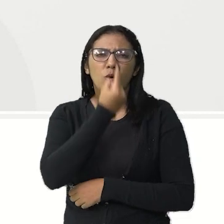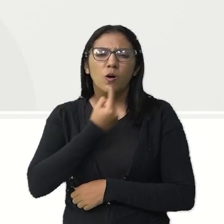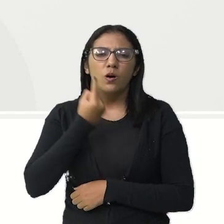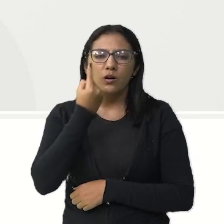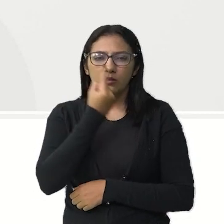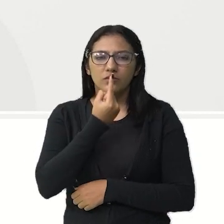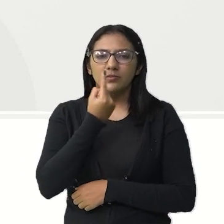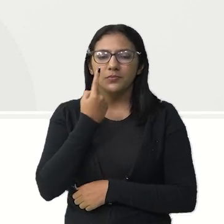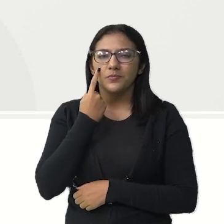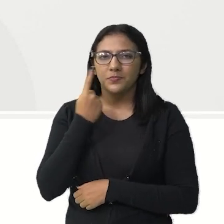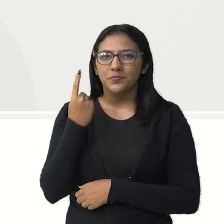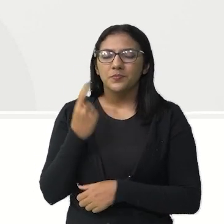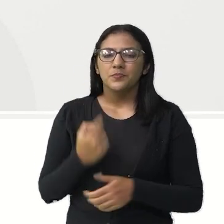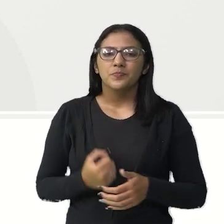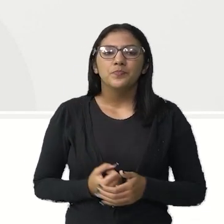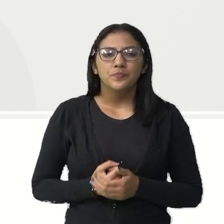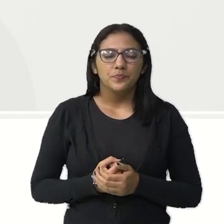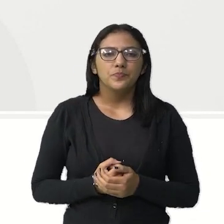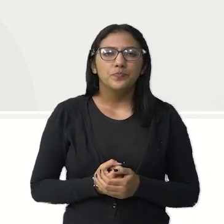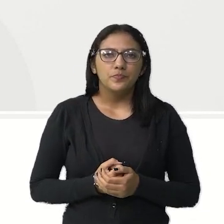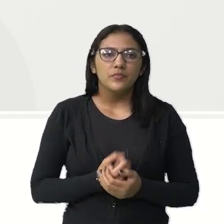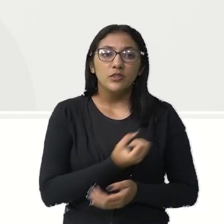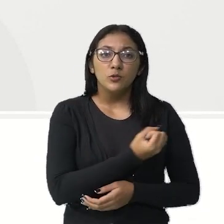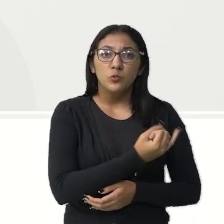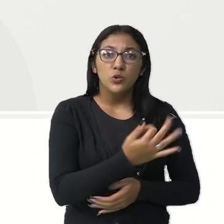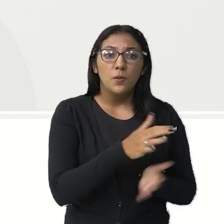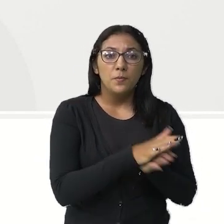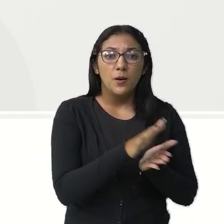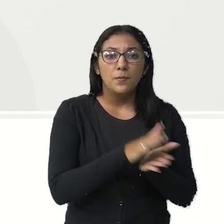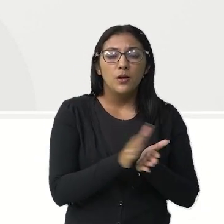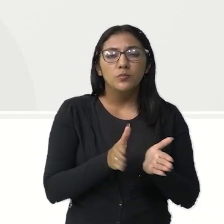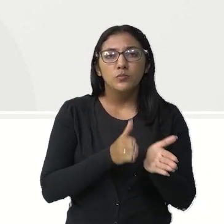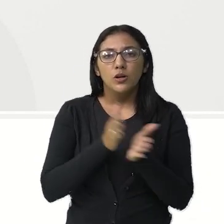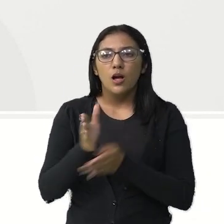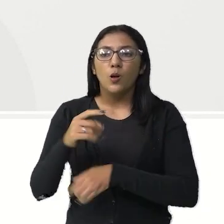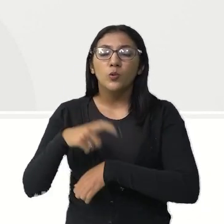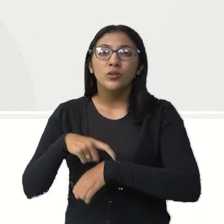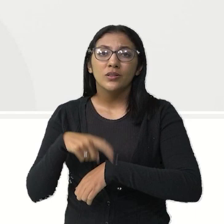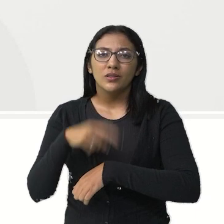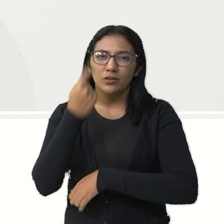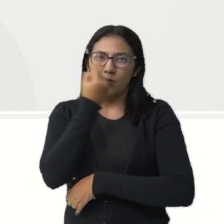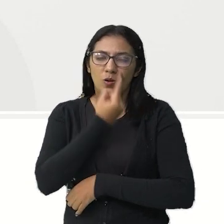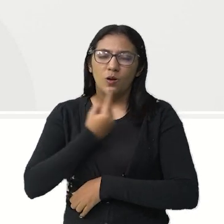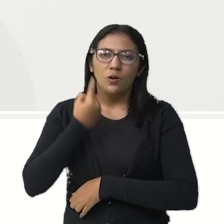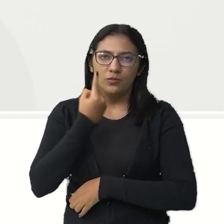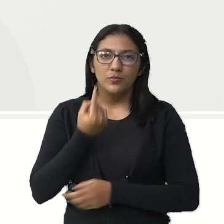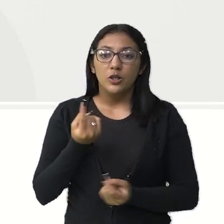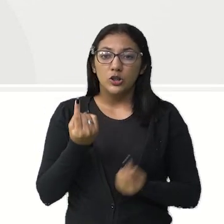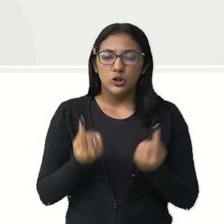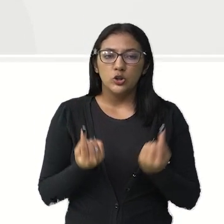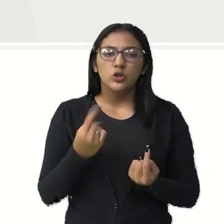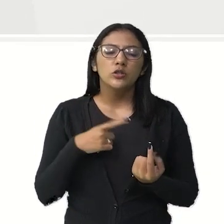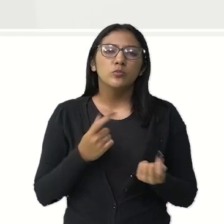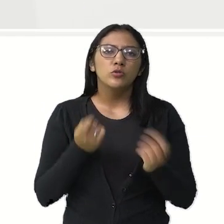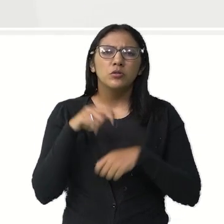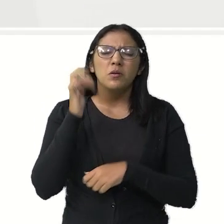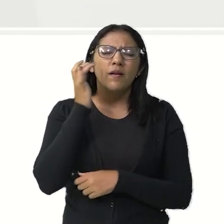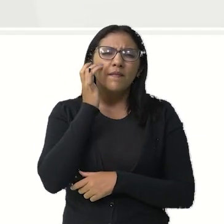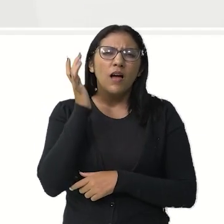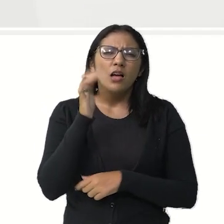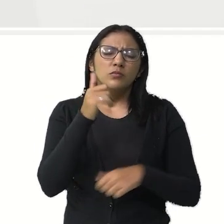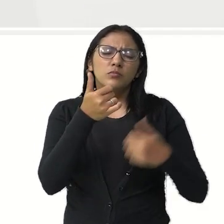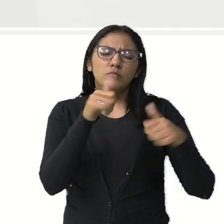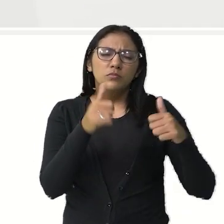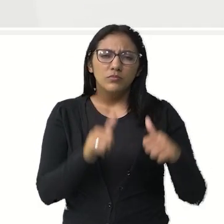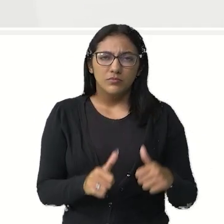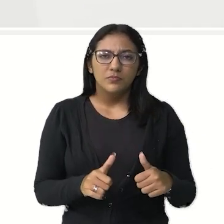aqui. Então, o número de impressoras e o tempo, tá? Essas são as grandezas. Fica bem mais fácil a gente fazer a análise